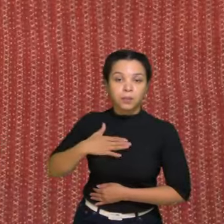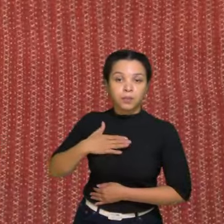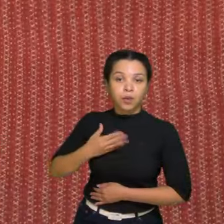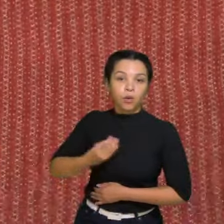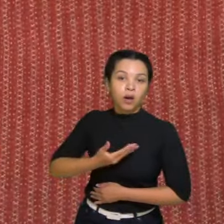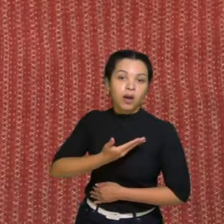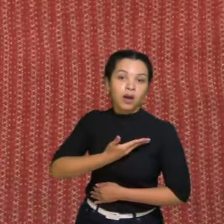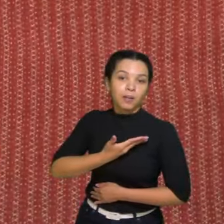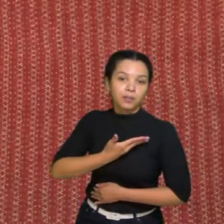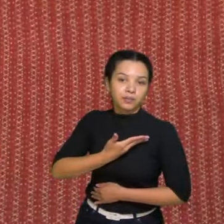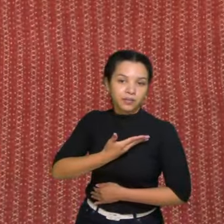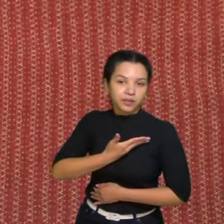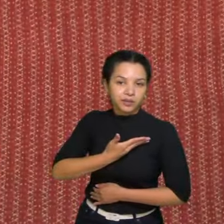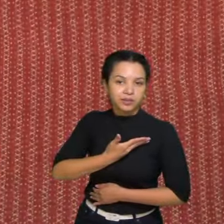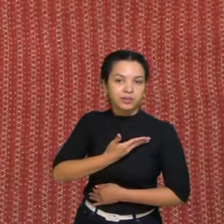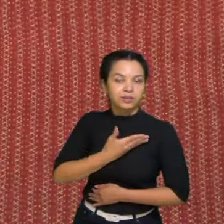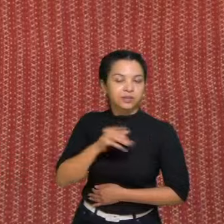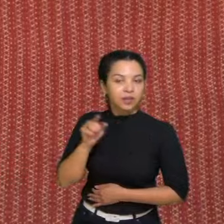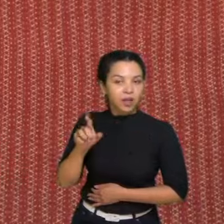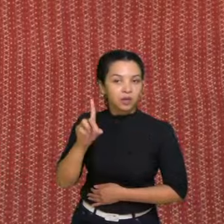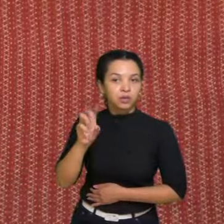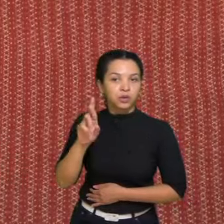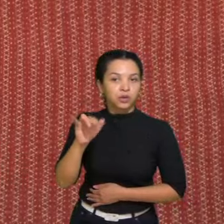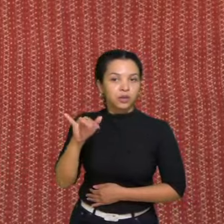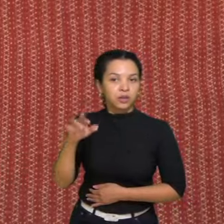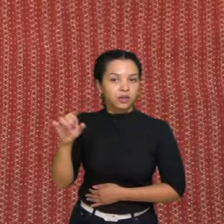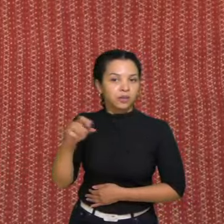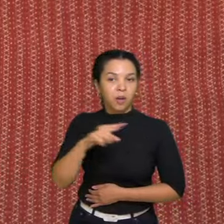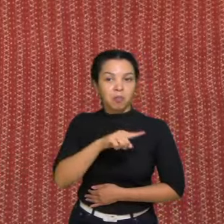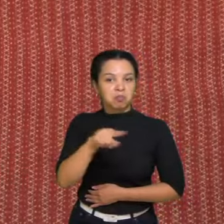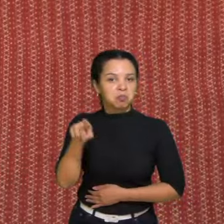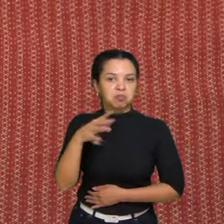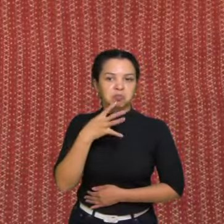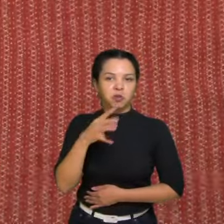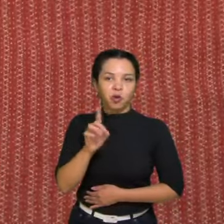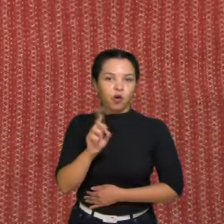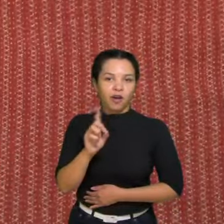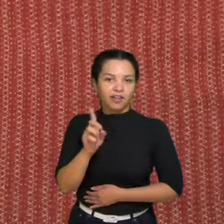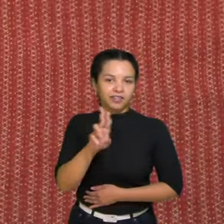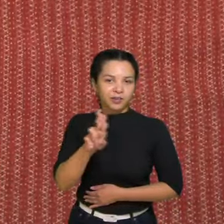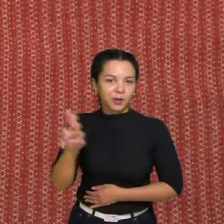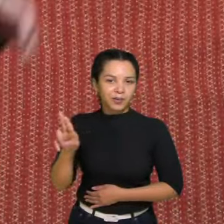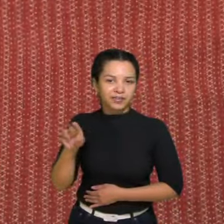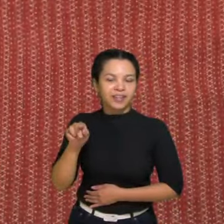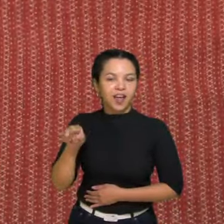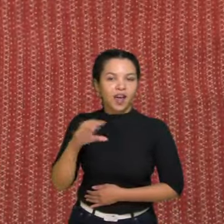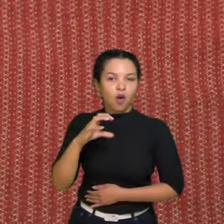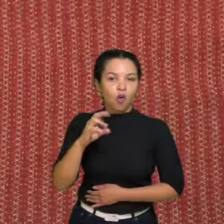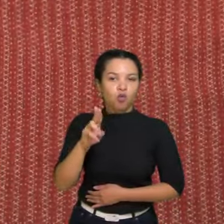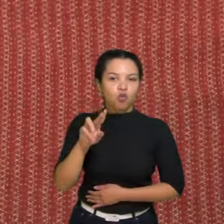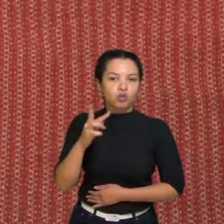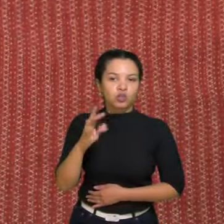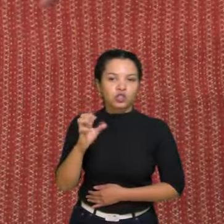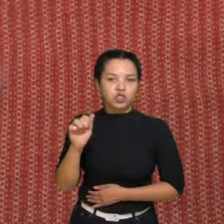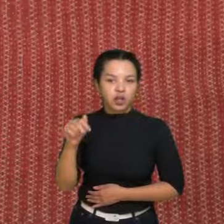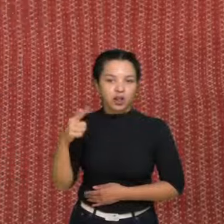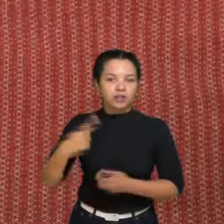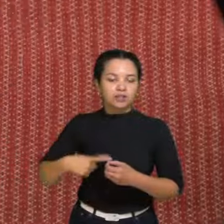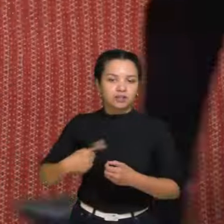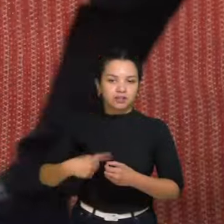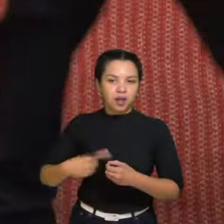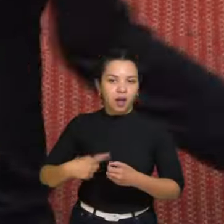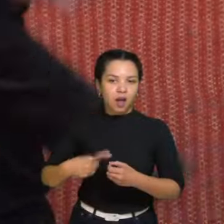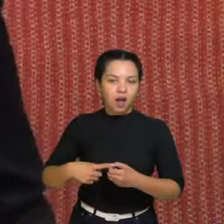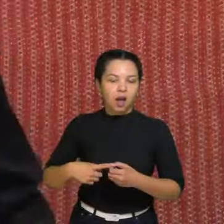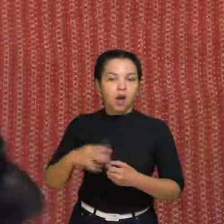Loriano Rogério Costa. Mas ninguém conhece ele assim. É o Cucha, lá de Corupá, juntamente com o meu